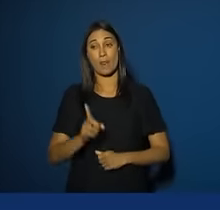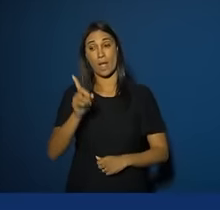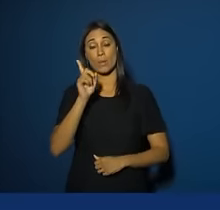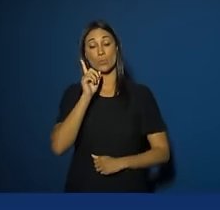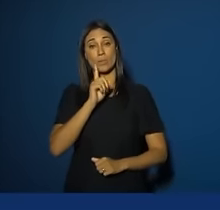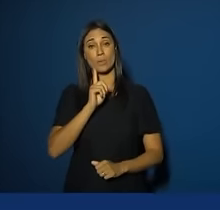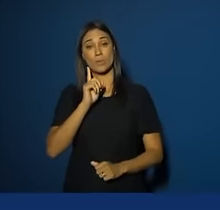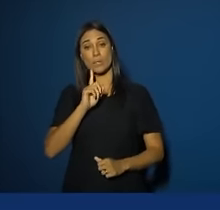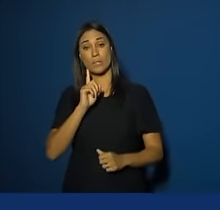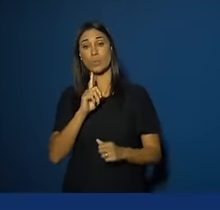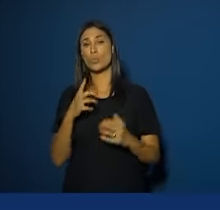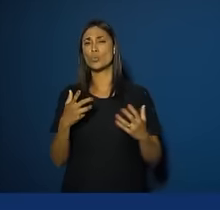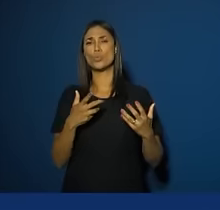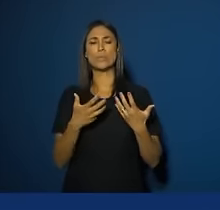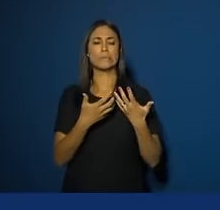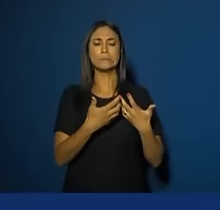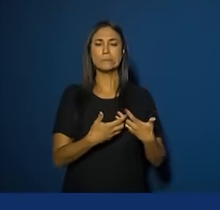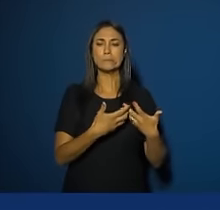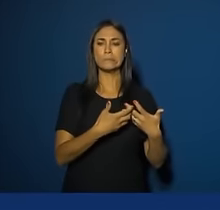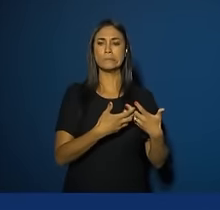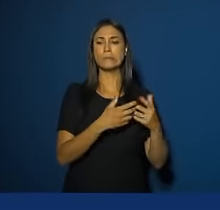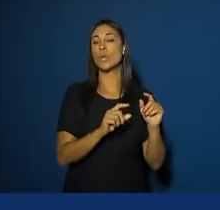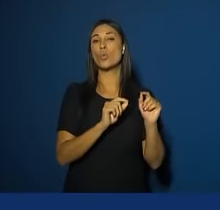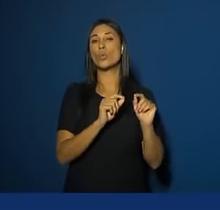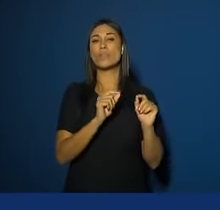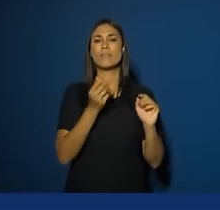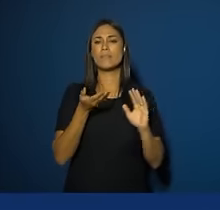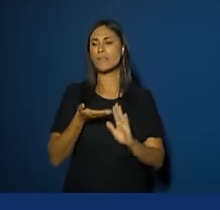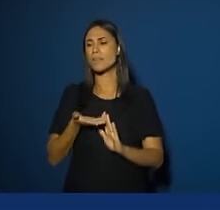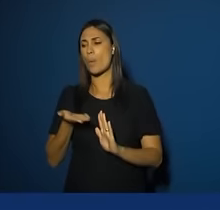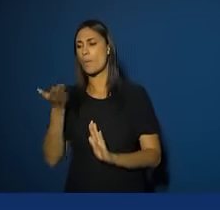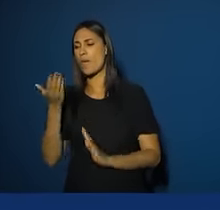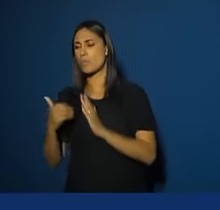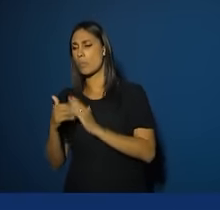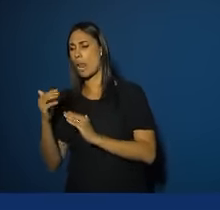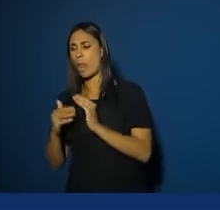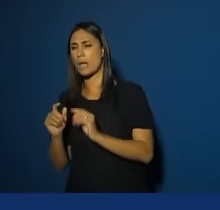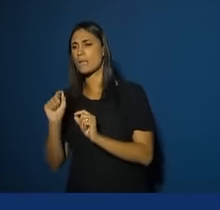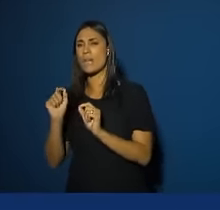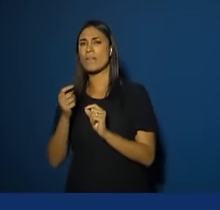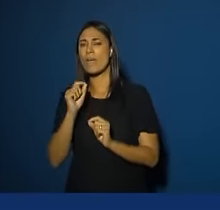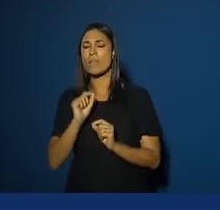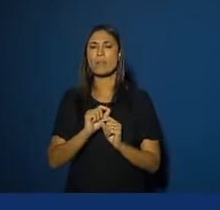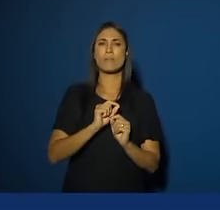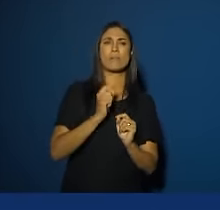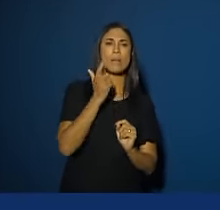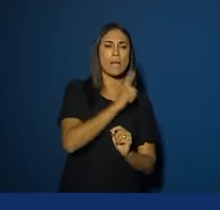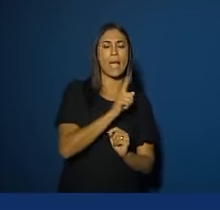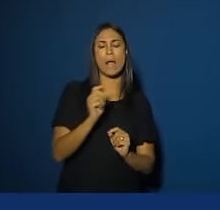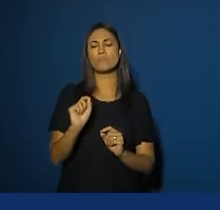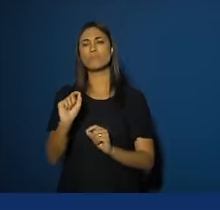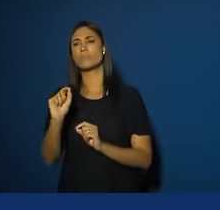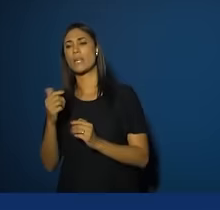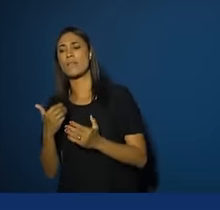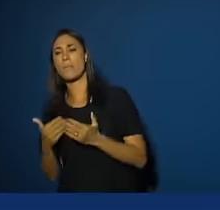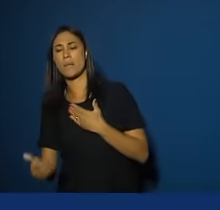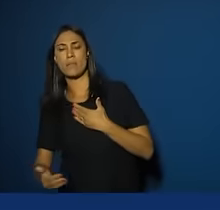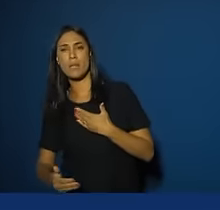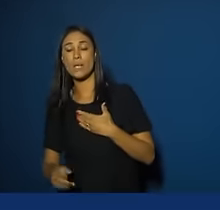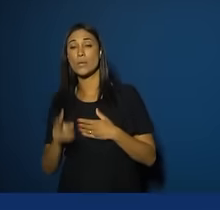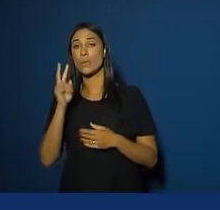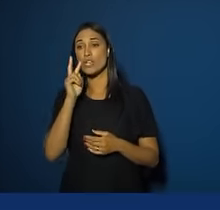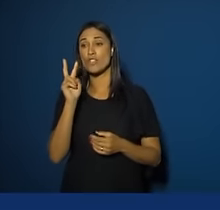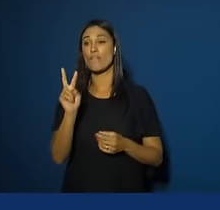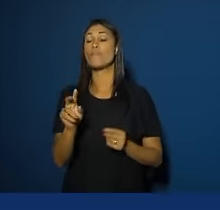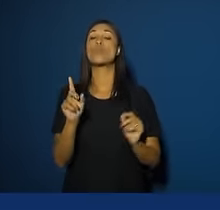Estados Unidos, dado toda a complexidade, né, o que vai ser esse aumento de produtividade, quem vai ganhar, quem vai perder. O que a gente tem visto, e a gente